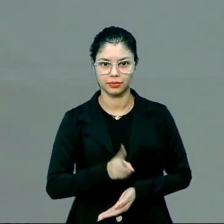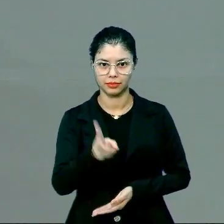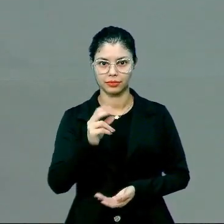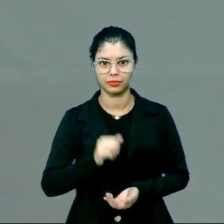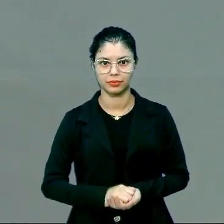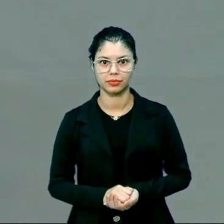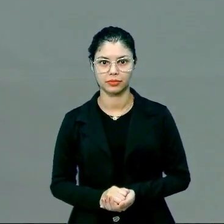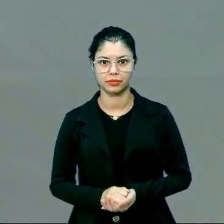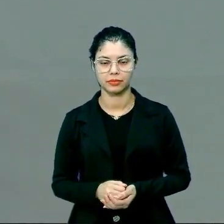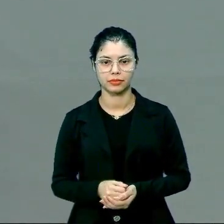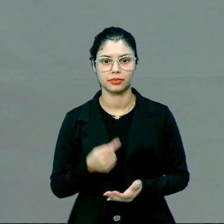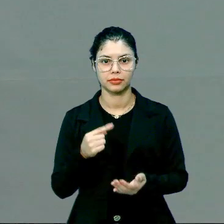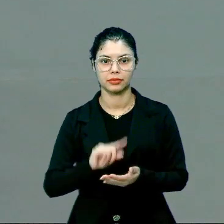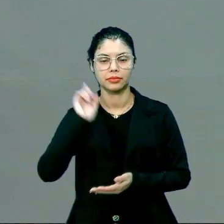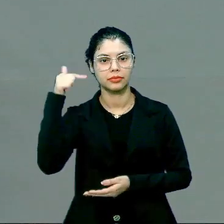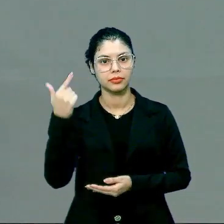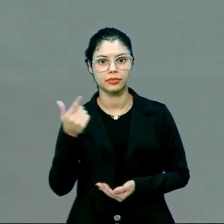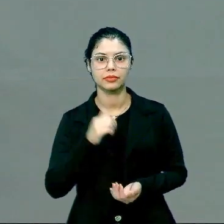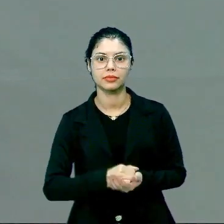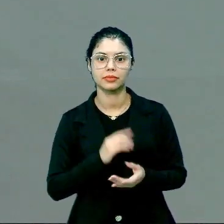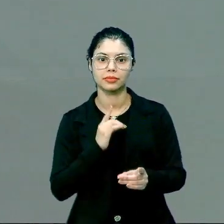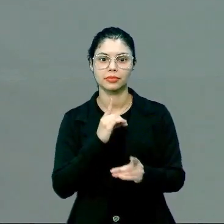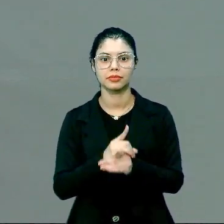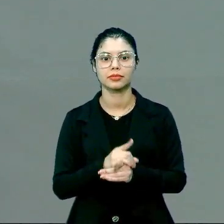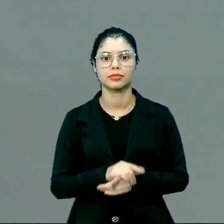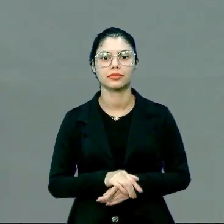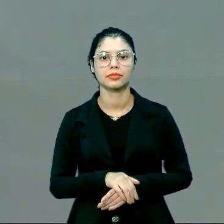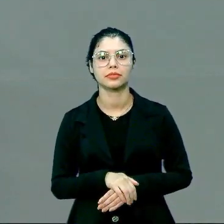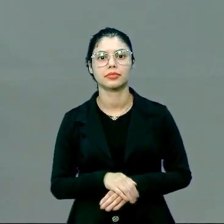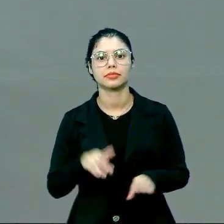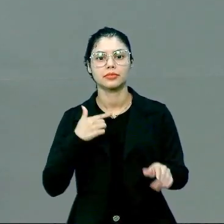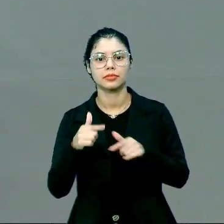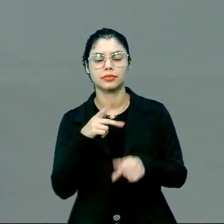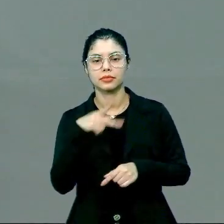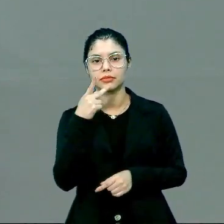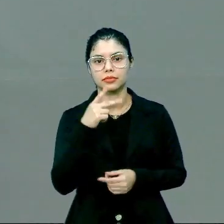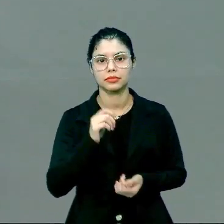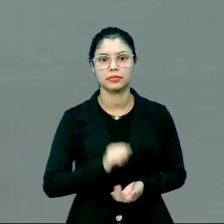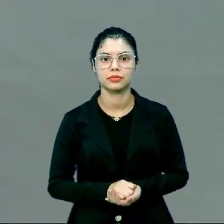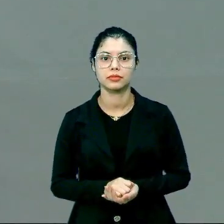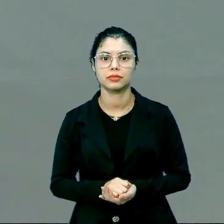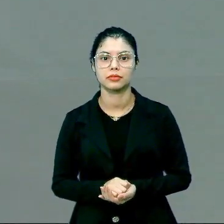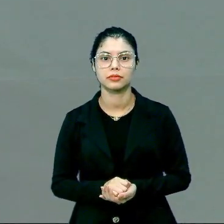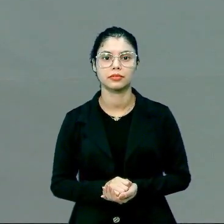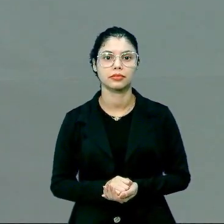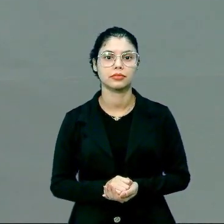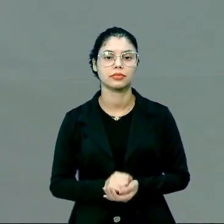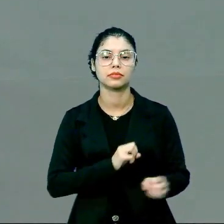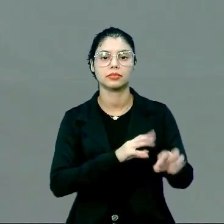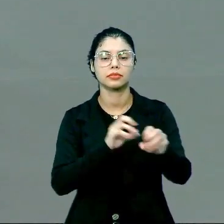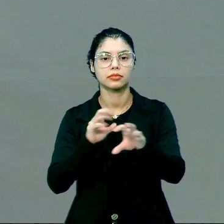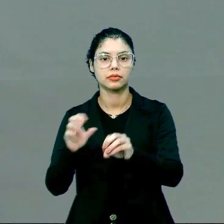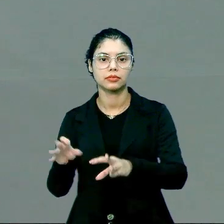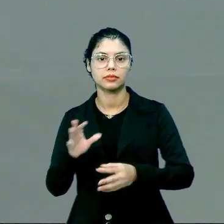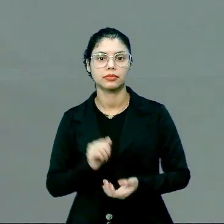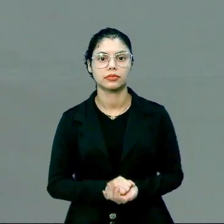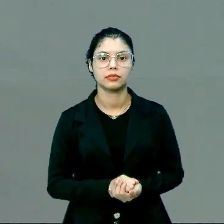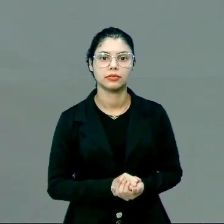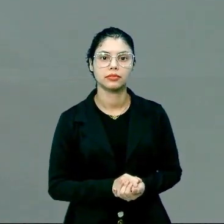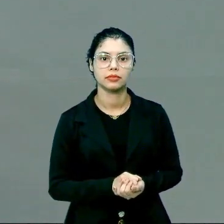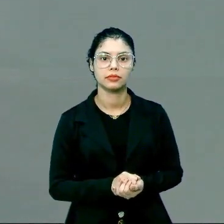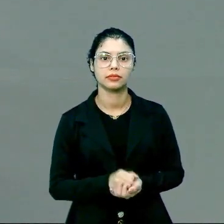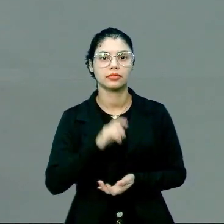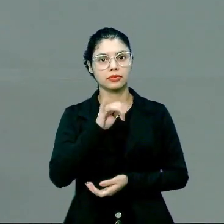frente. Conto com vocês no próximo encontro, onde estaremos falando sobre educação, né,